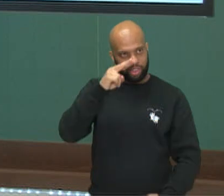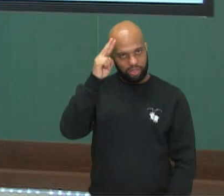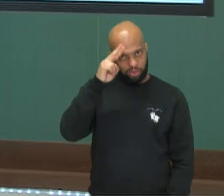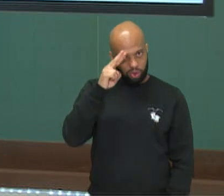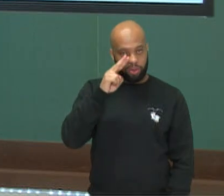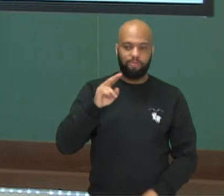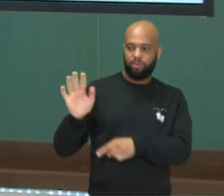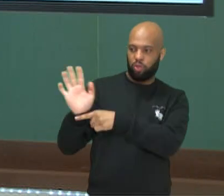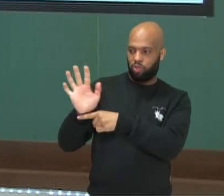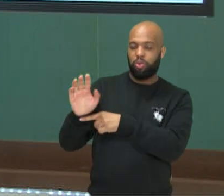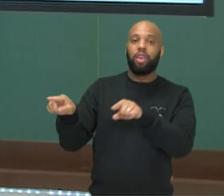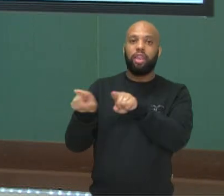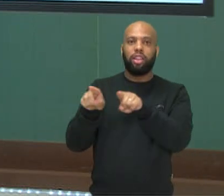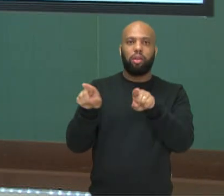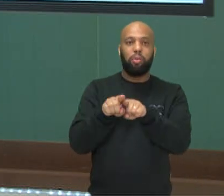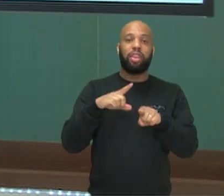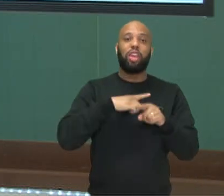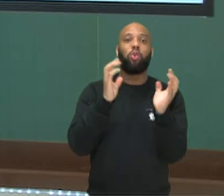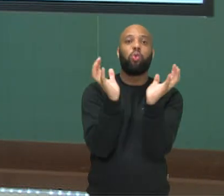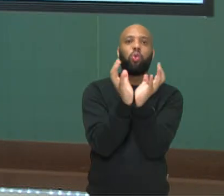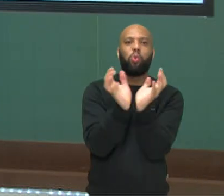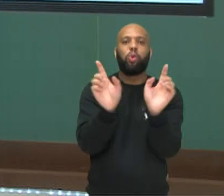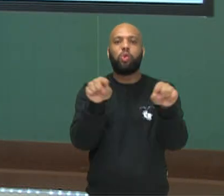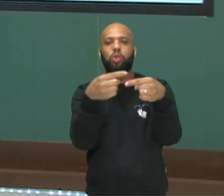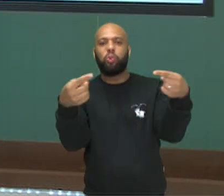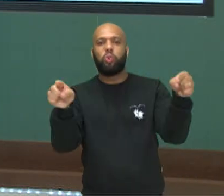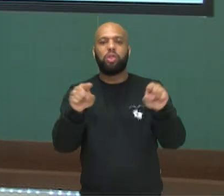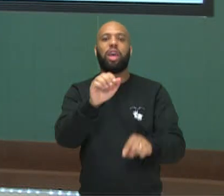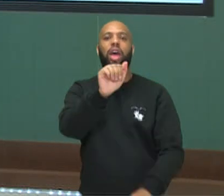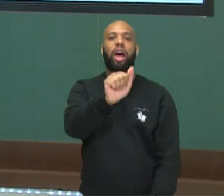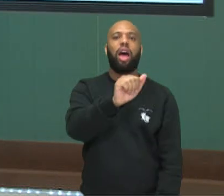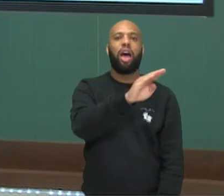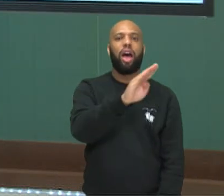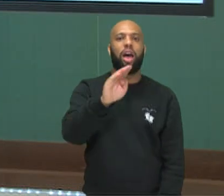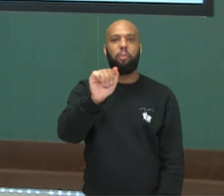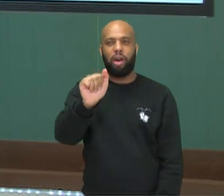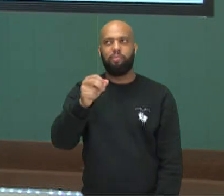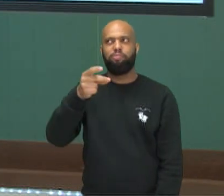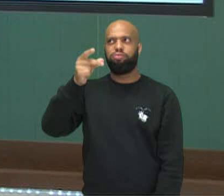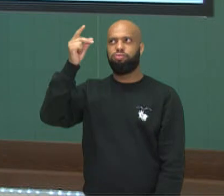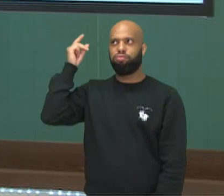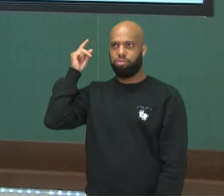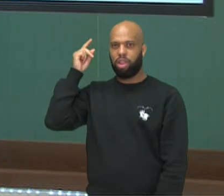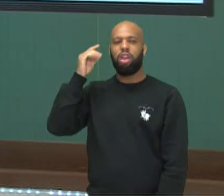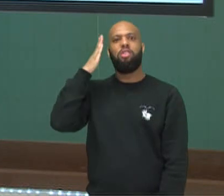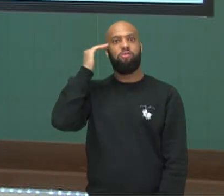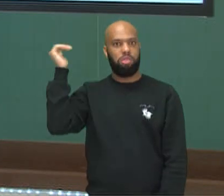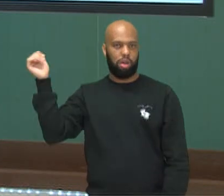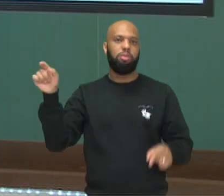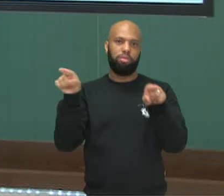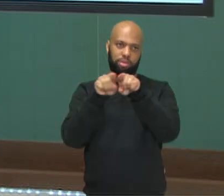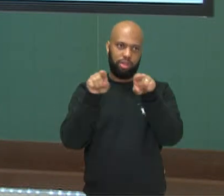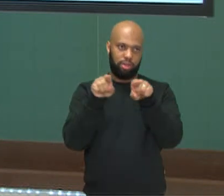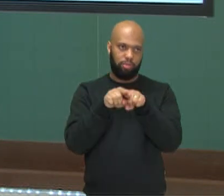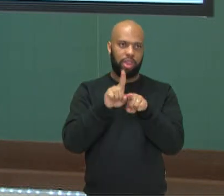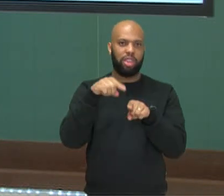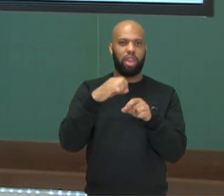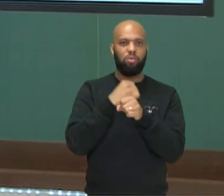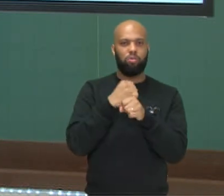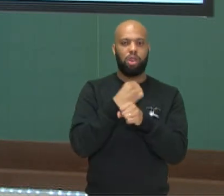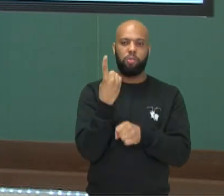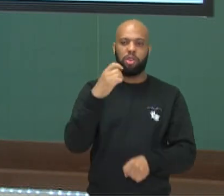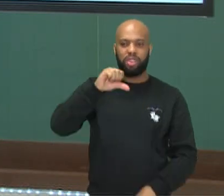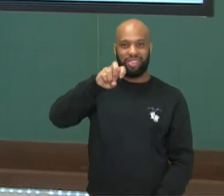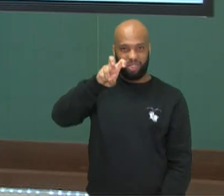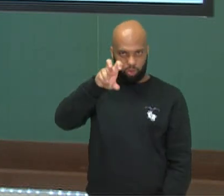ABBA também, né? Comentando com vocês, é um grupo musical muito antigo, mas também muito famoso, na década de